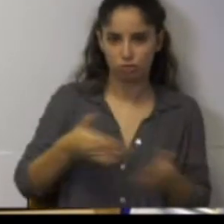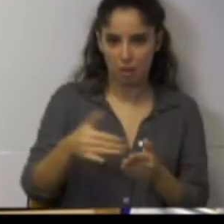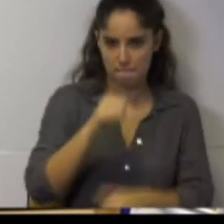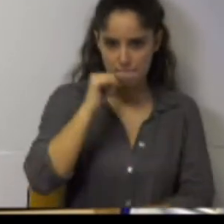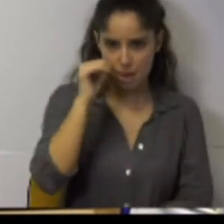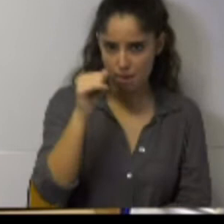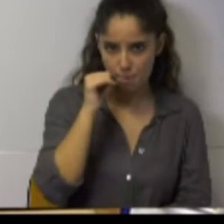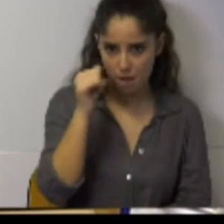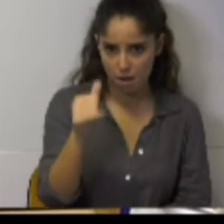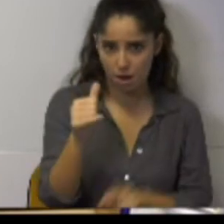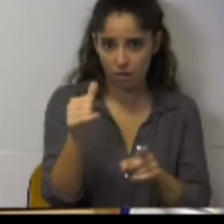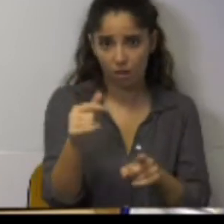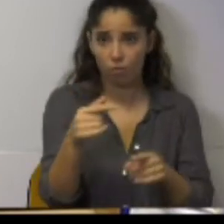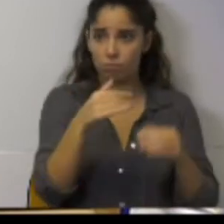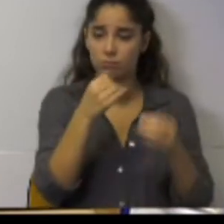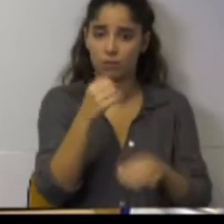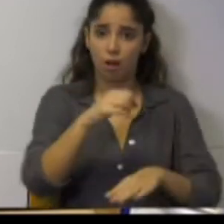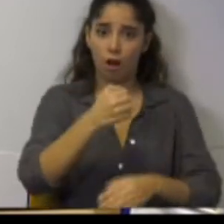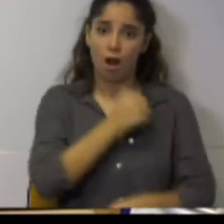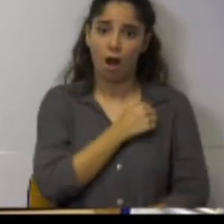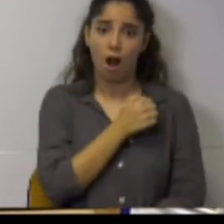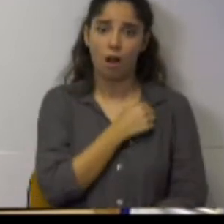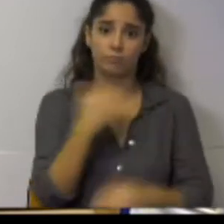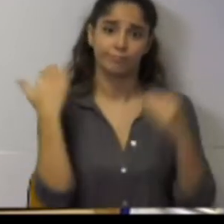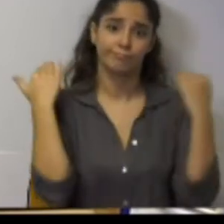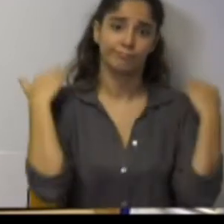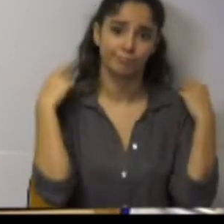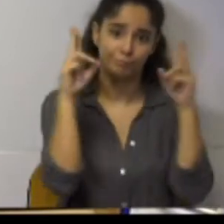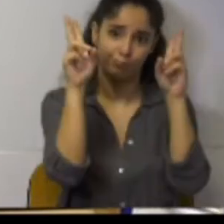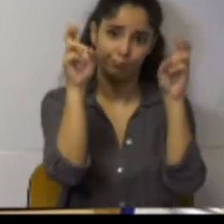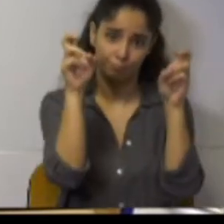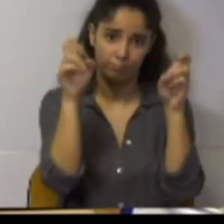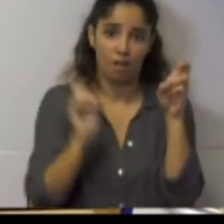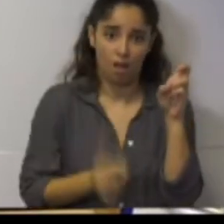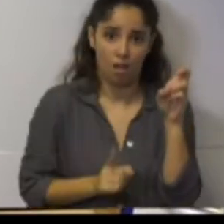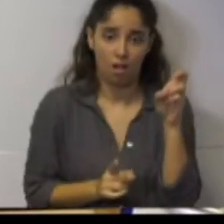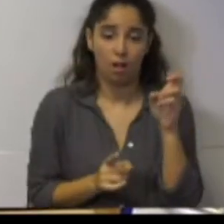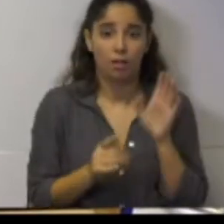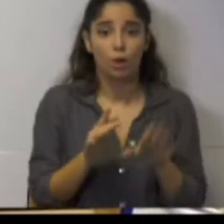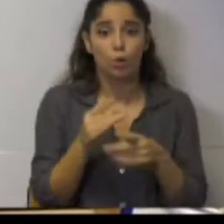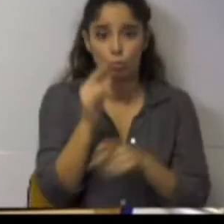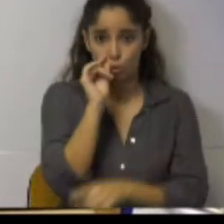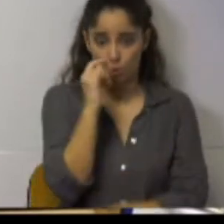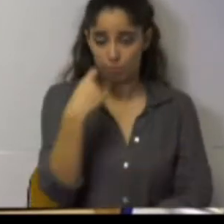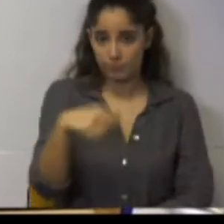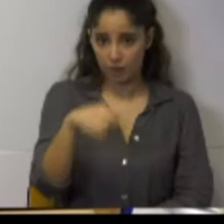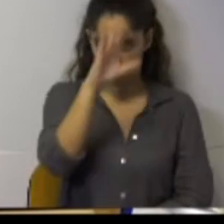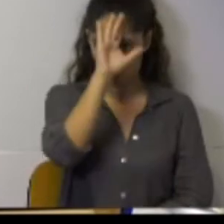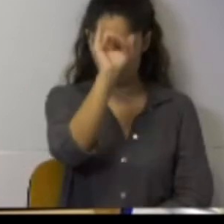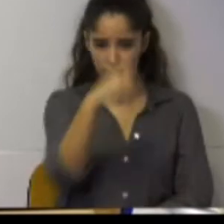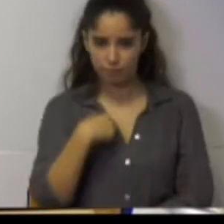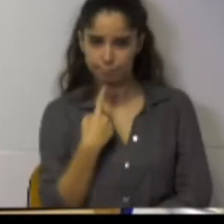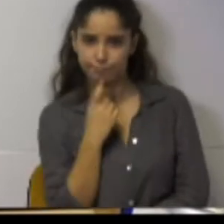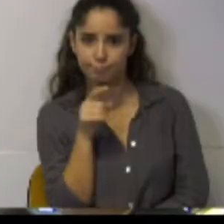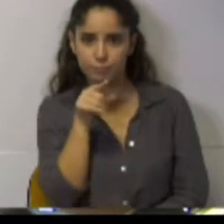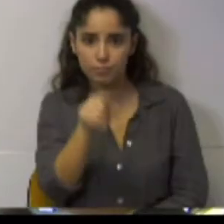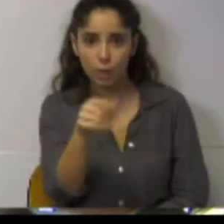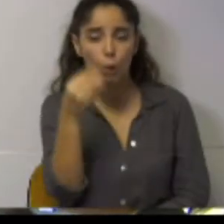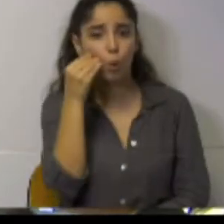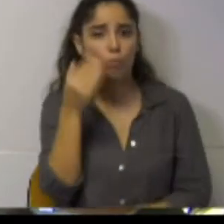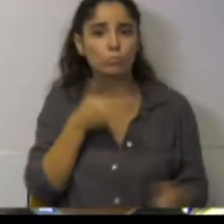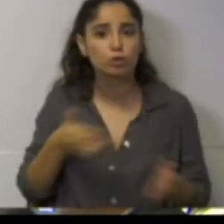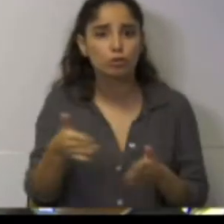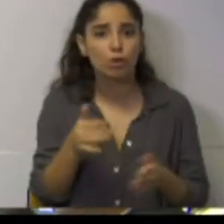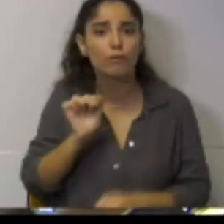com a casa às costas, e isto é literal. Por isso, Sr. Presidente do Governo, eu questiono qual é a estratégia que